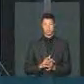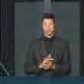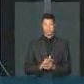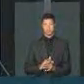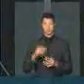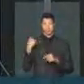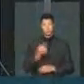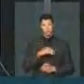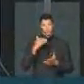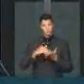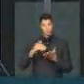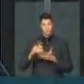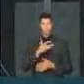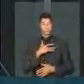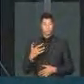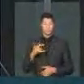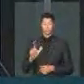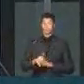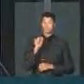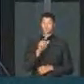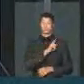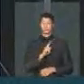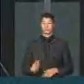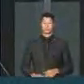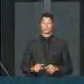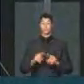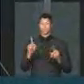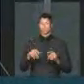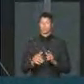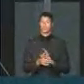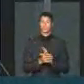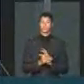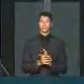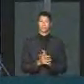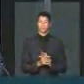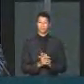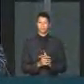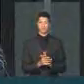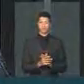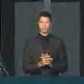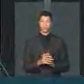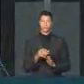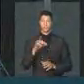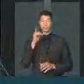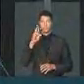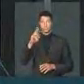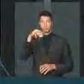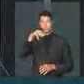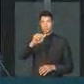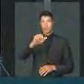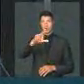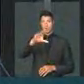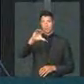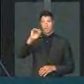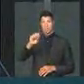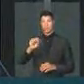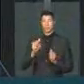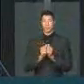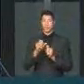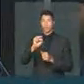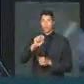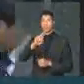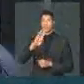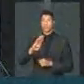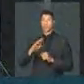que é também uma escolha do governador, mas é um quadro filiado ao nosso partido, doutor Marcos Pacheco, com a